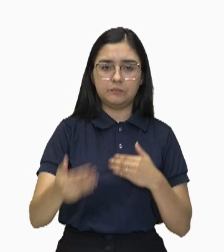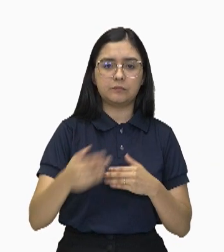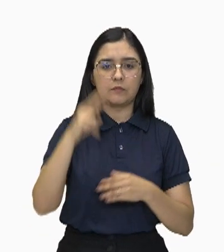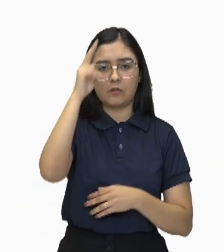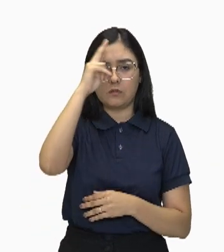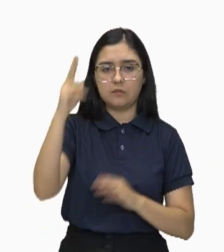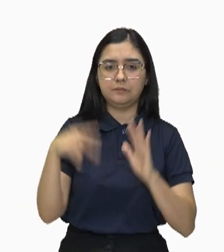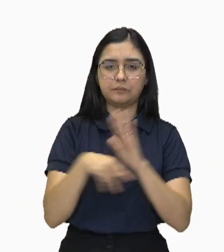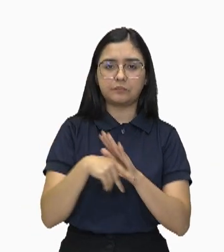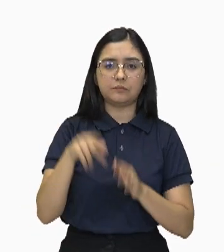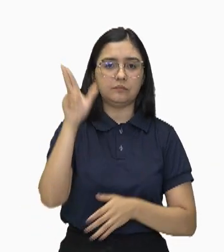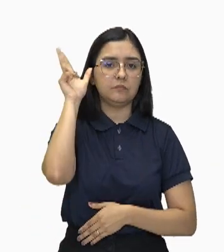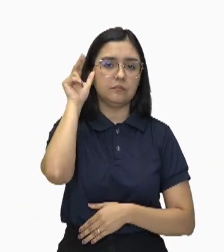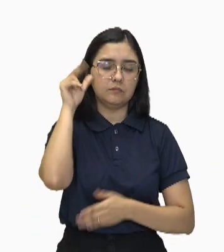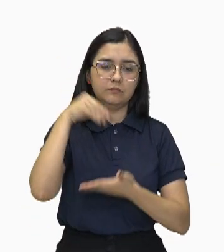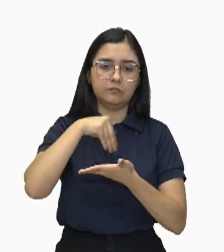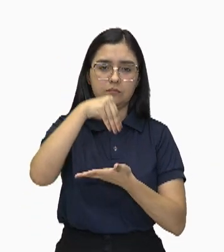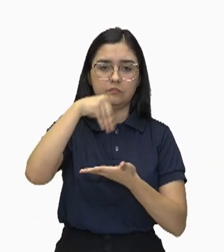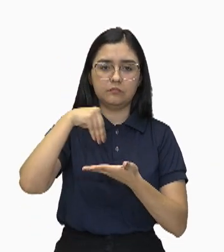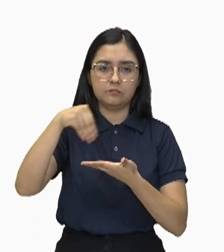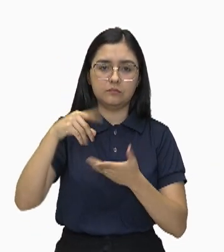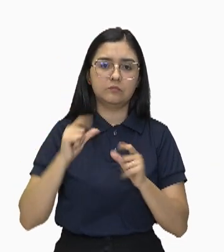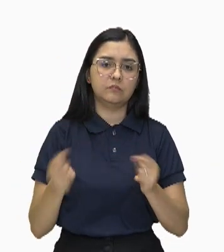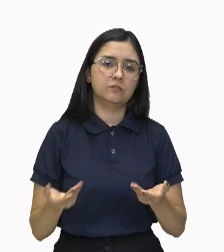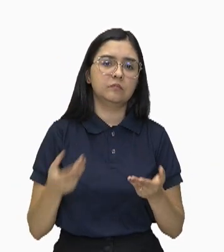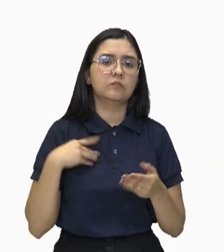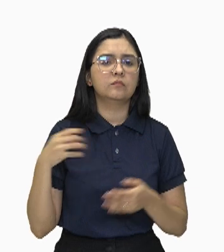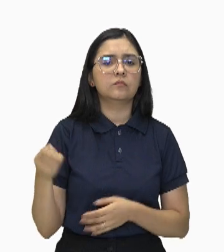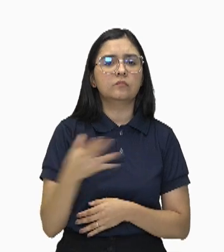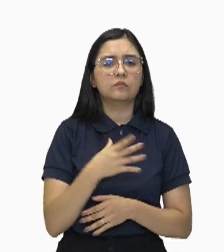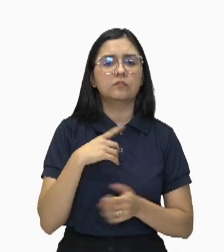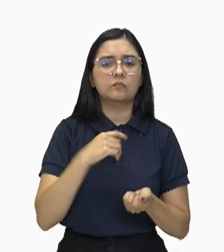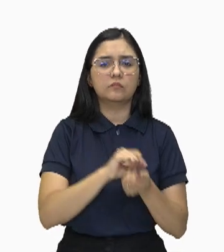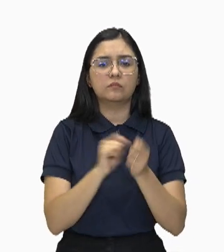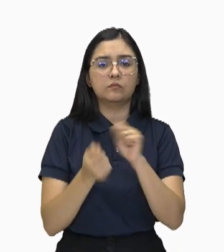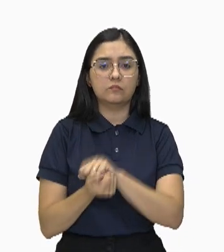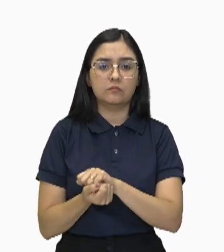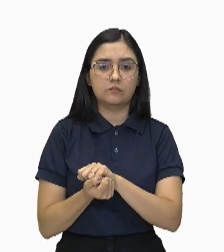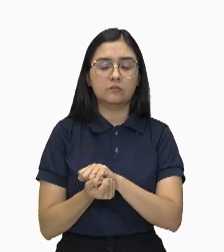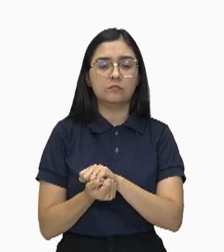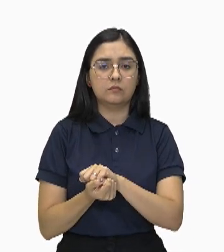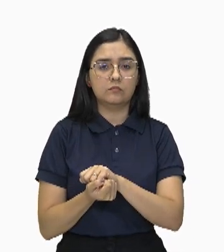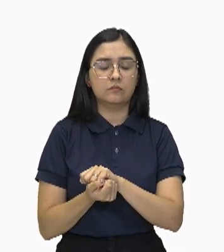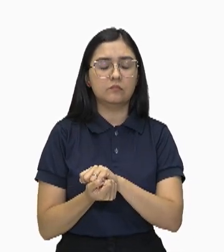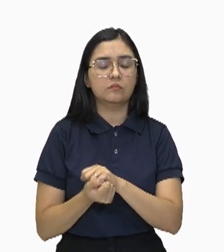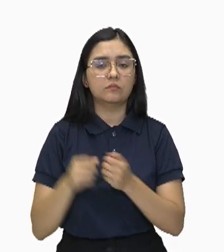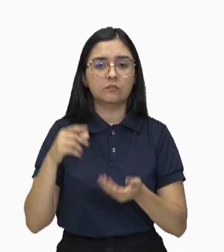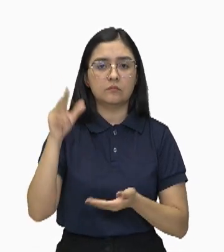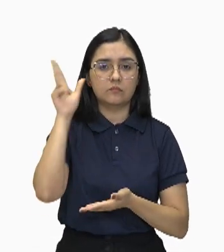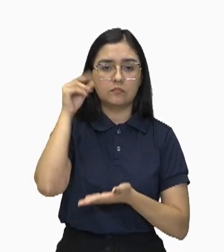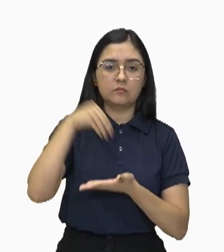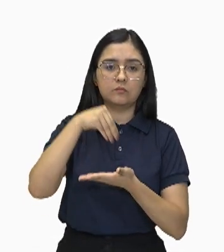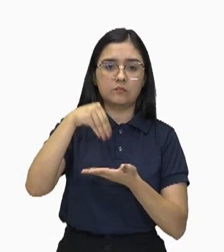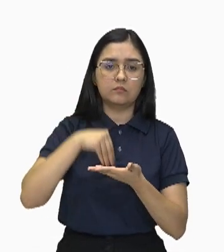história do xadrez, nós vimos que a forma moderna do xadrez começou a se consolidar no século XV, com a